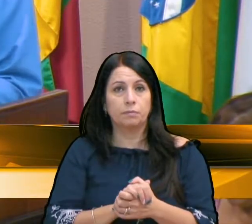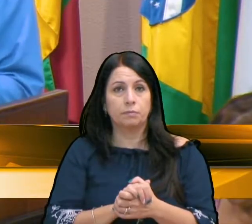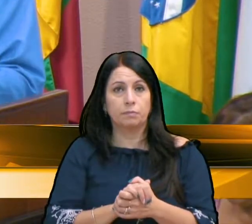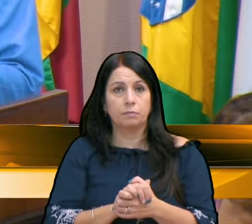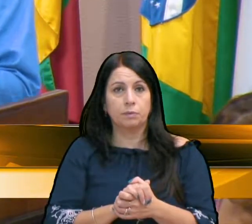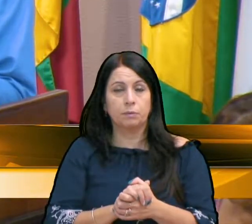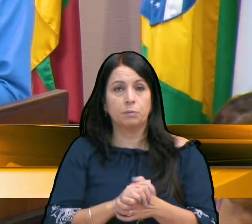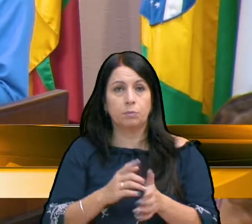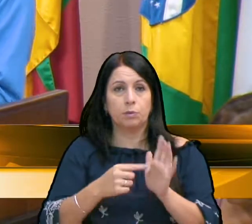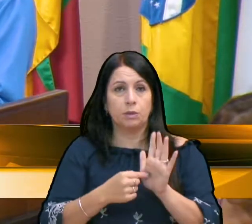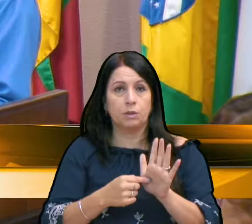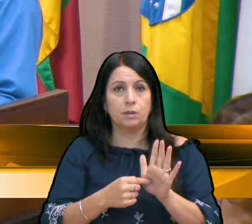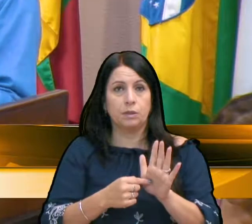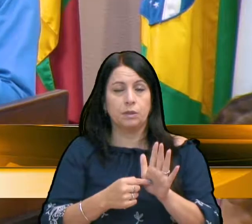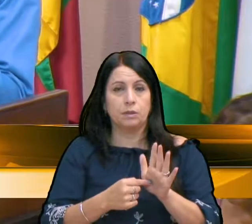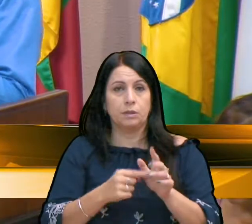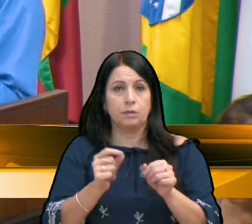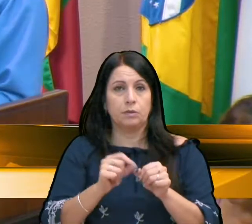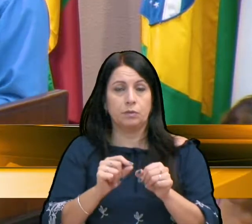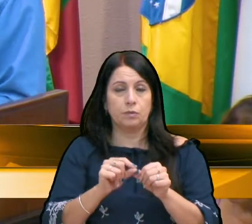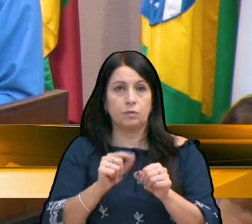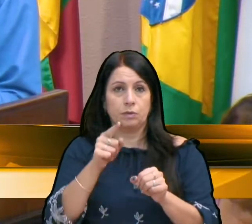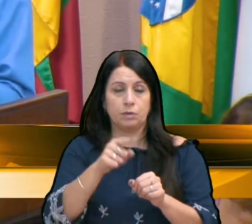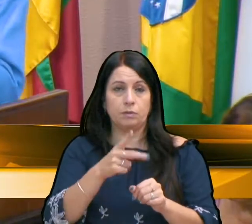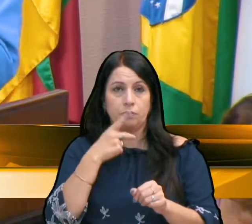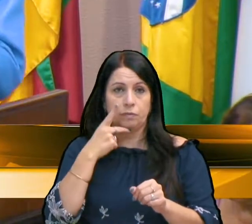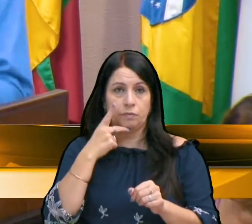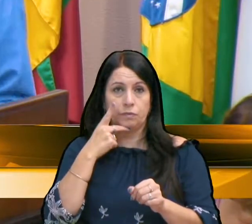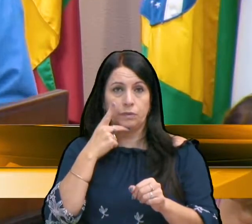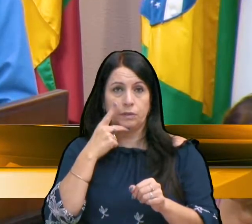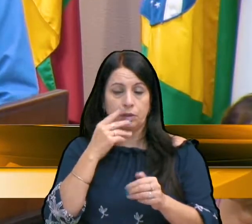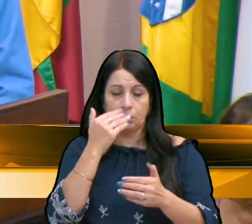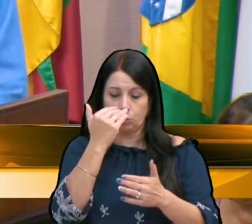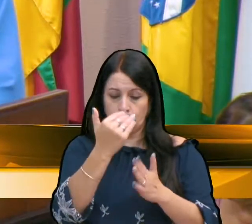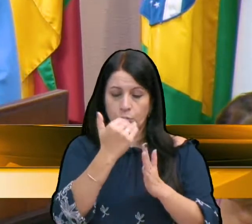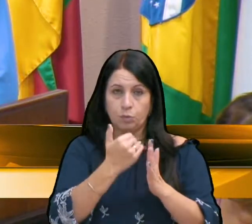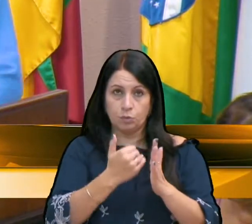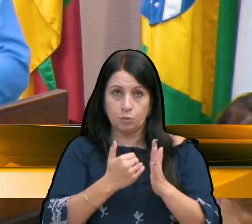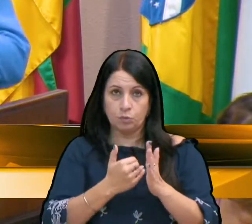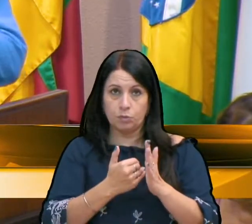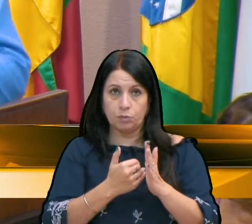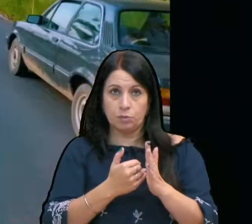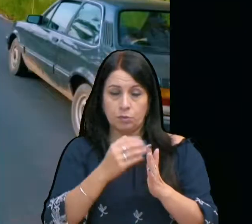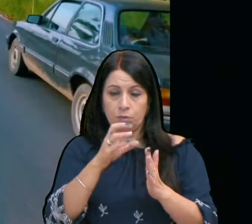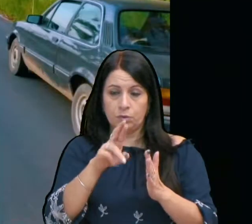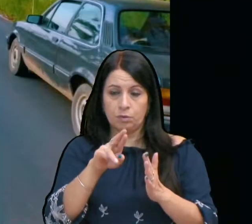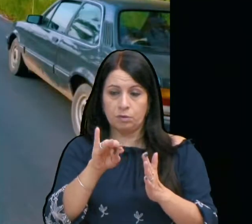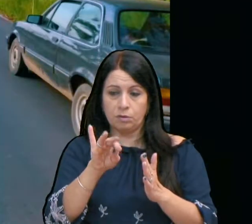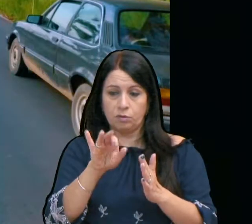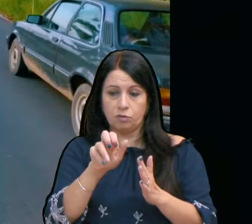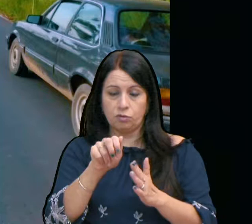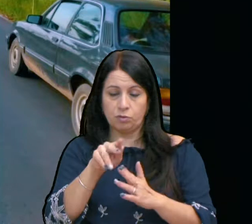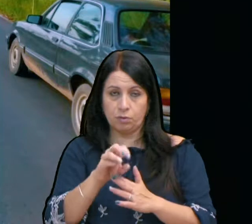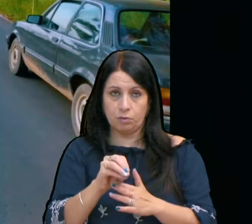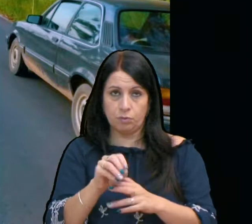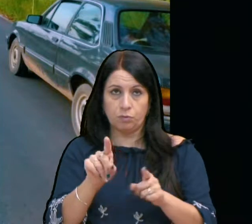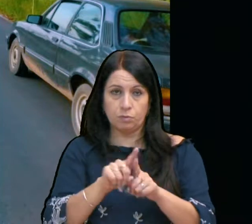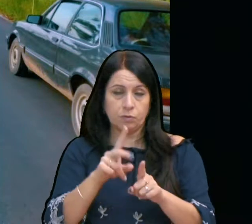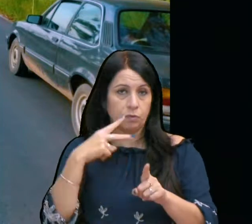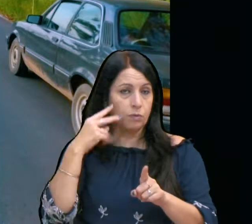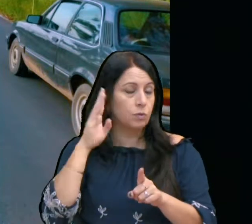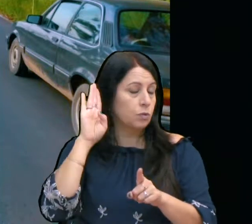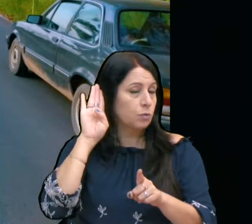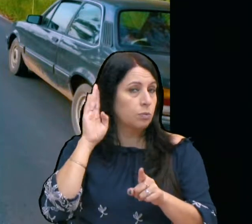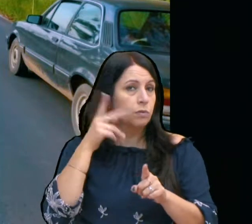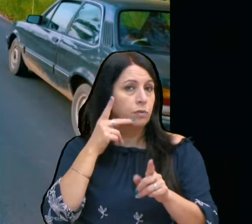pontuar desde já essa parte que eu fiz, que eu falei, que a gente fez um roteiro desse dia com o Cristiano. A gente está também, vereador Tomé, sobre a questão que